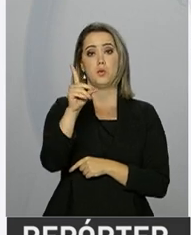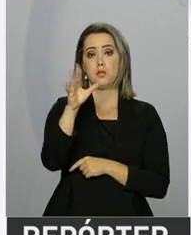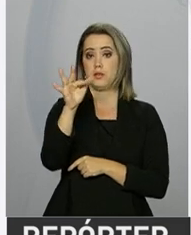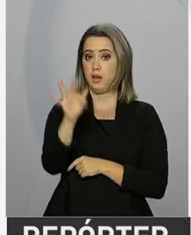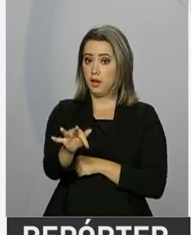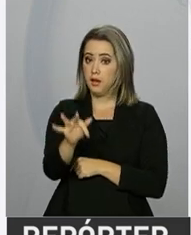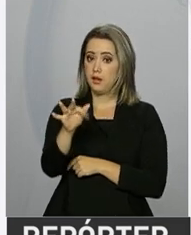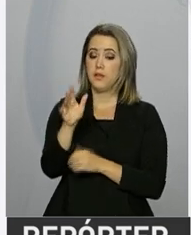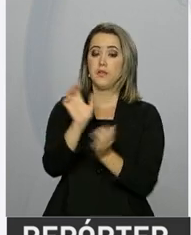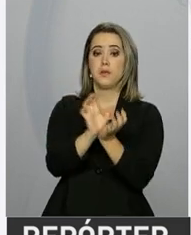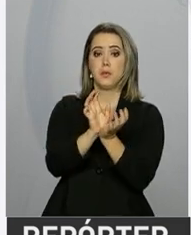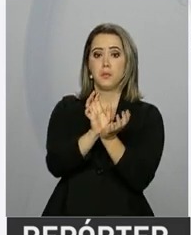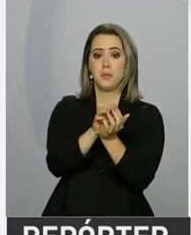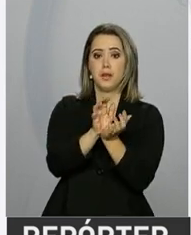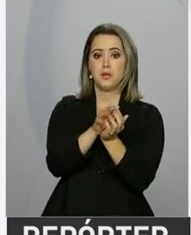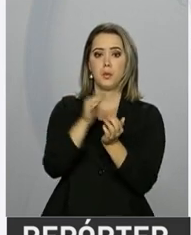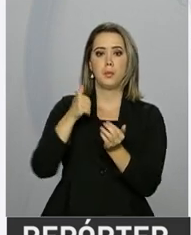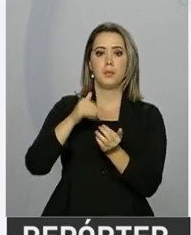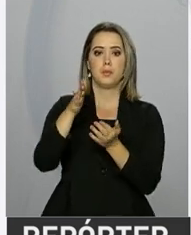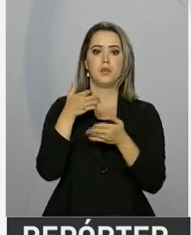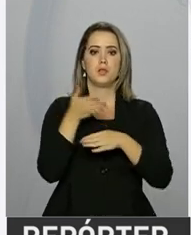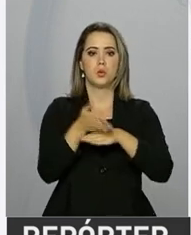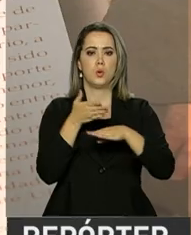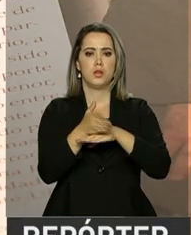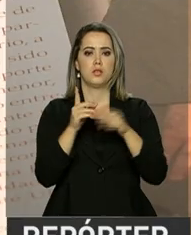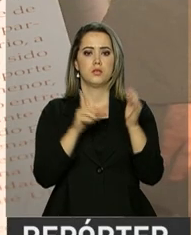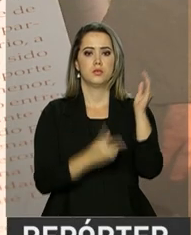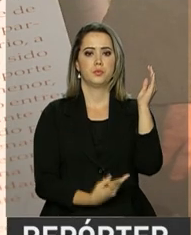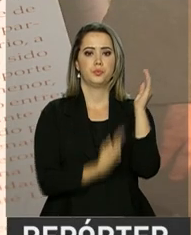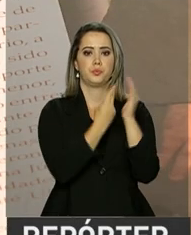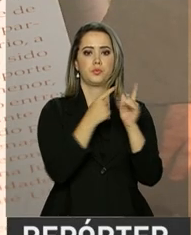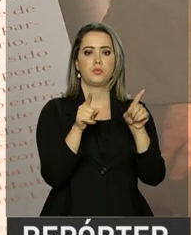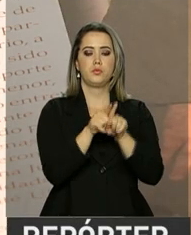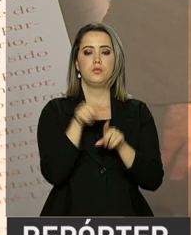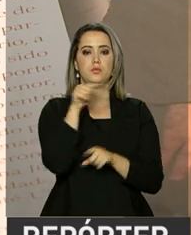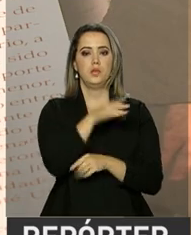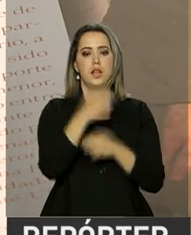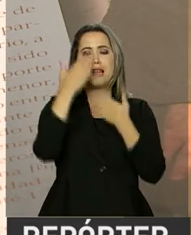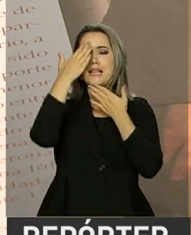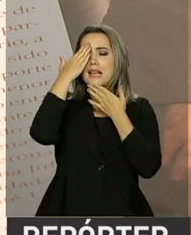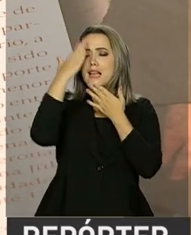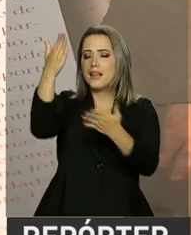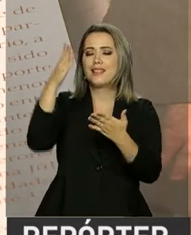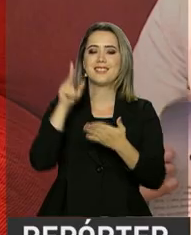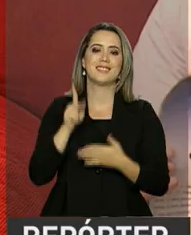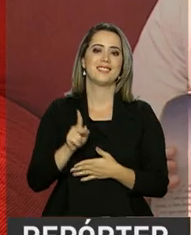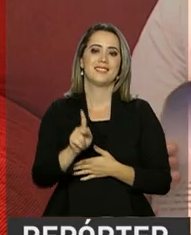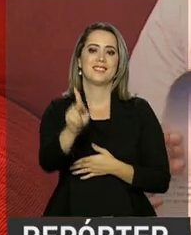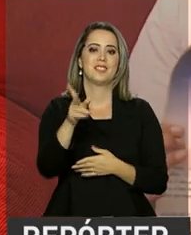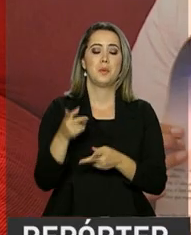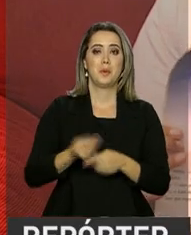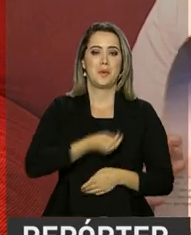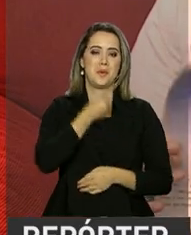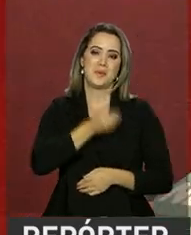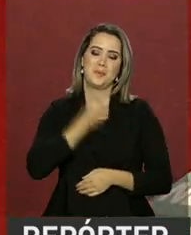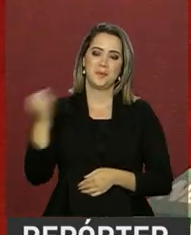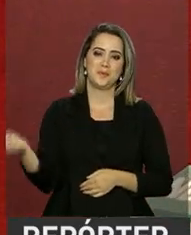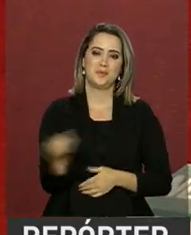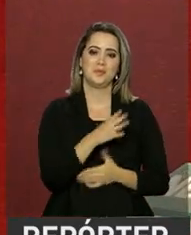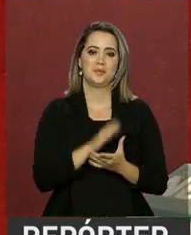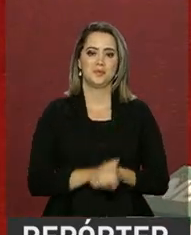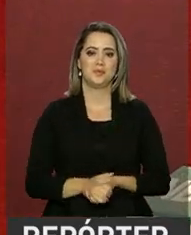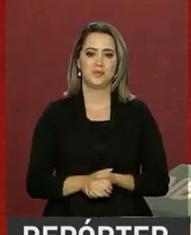Distrito Federal São Os destinos mais frequentes Ana Júlia diz que agradece todo todos os dias pela vida nova